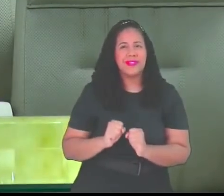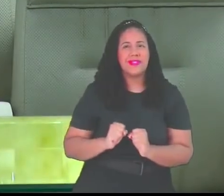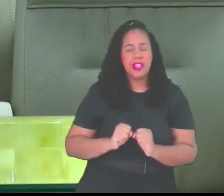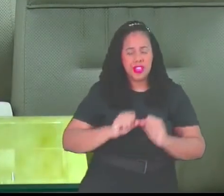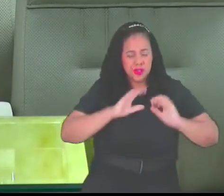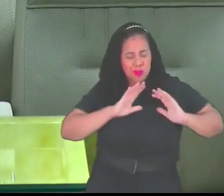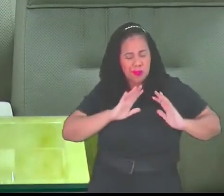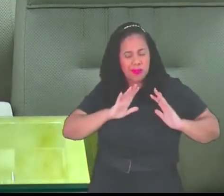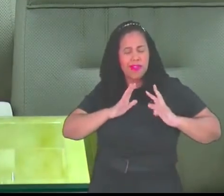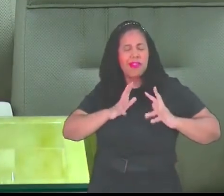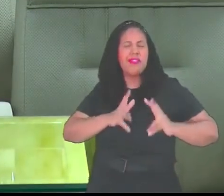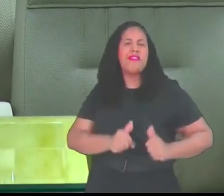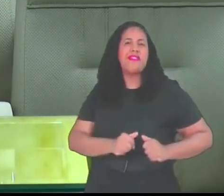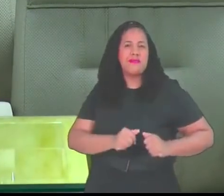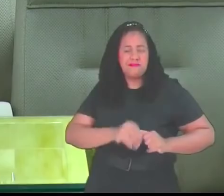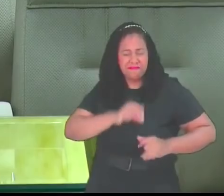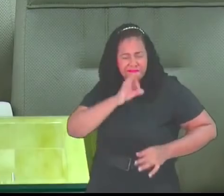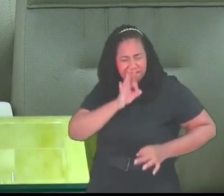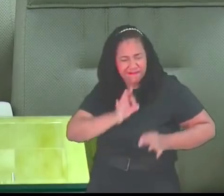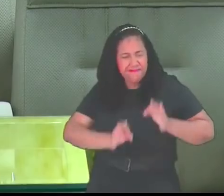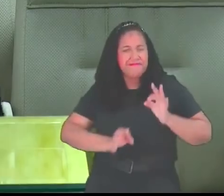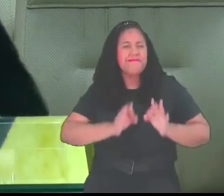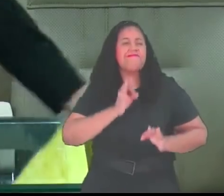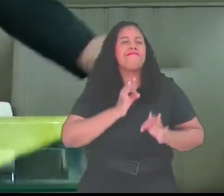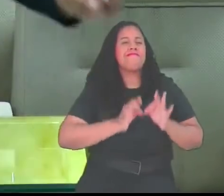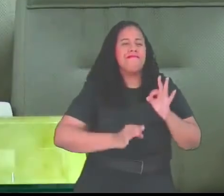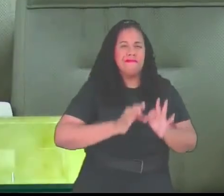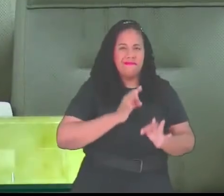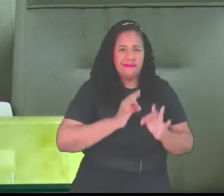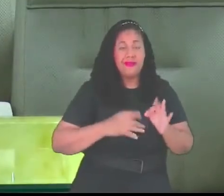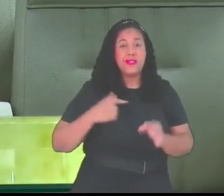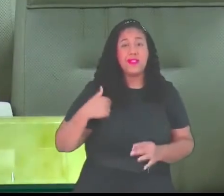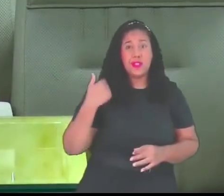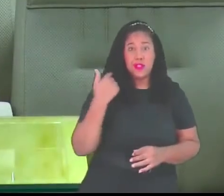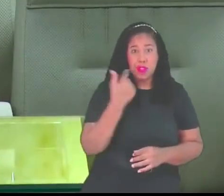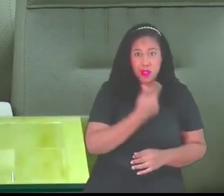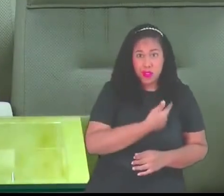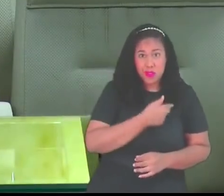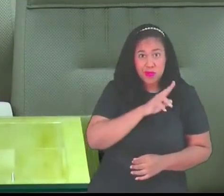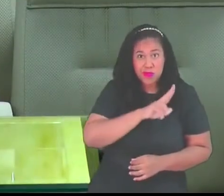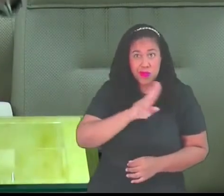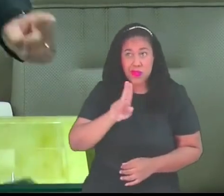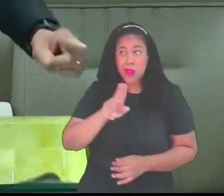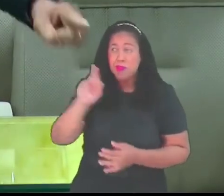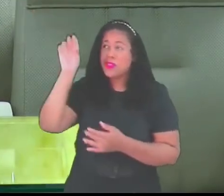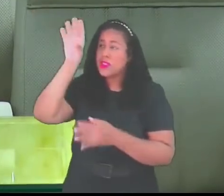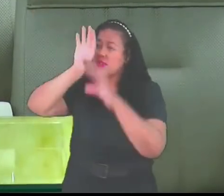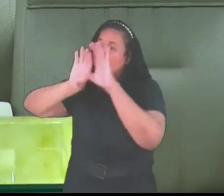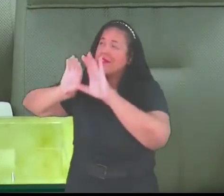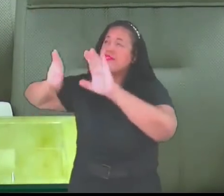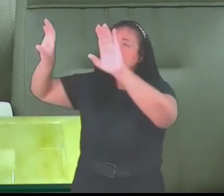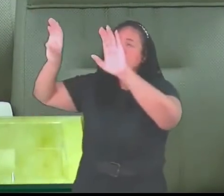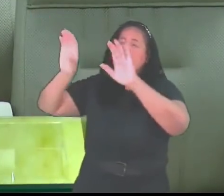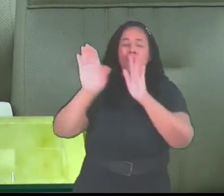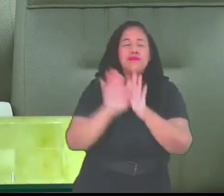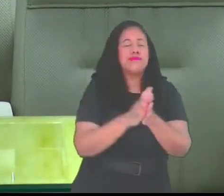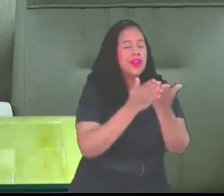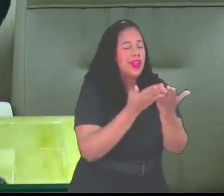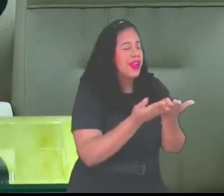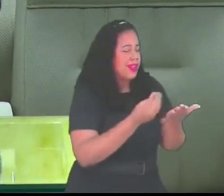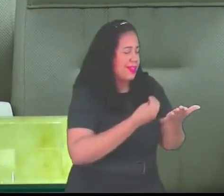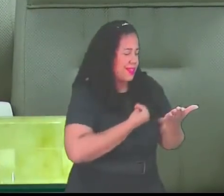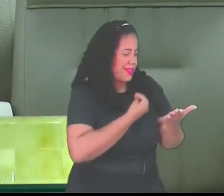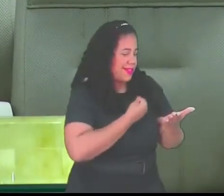remiu, nos justificou. Nosso nome está no céu, no livro da